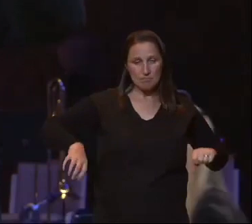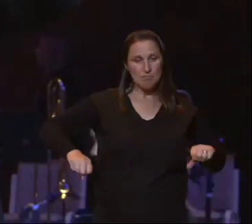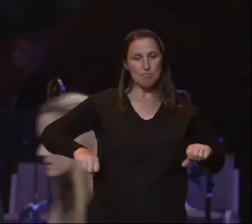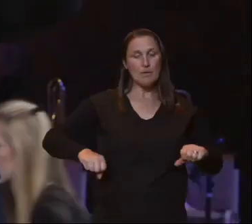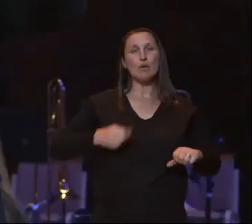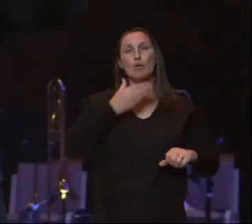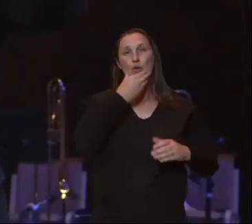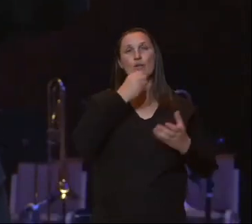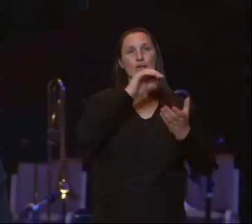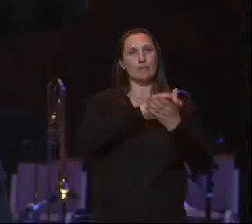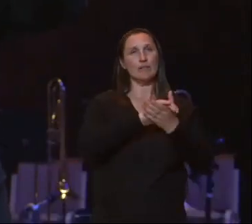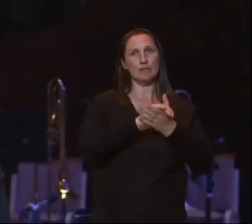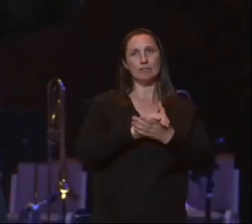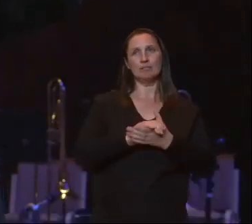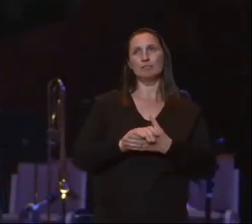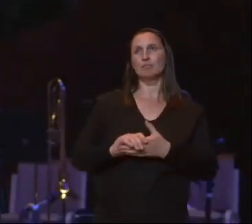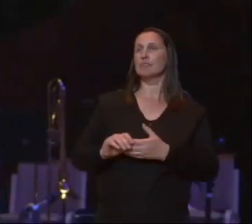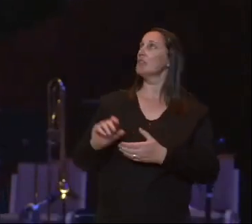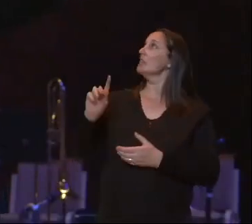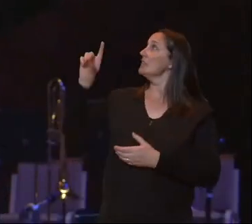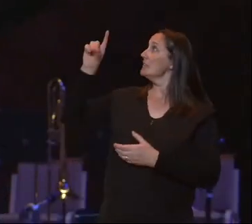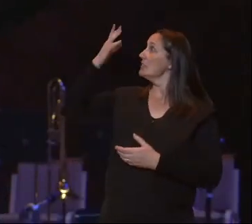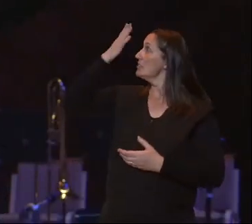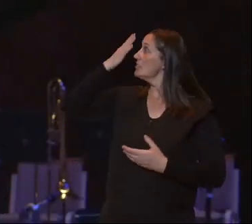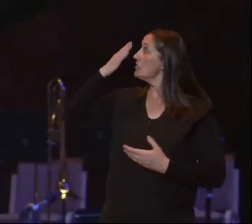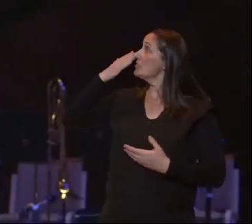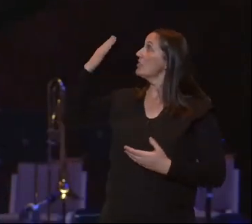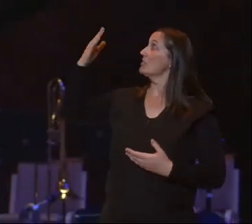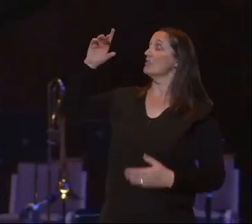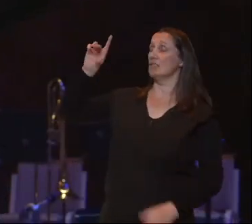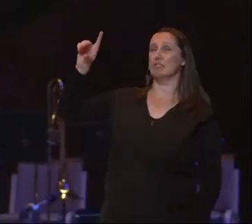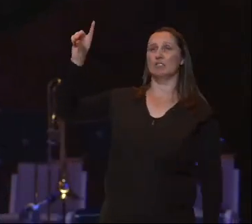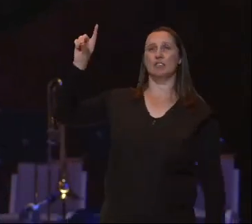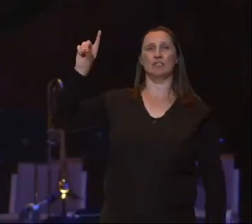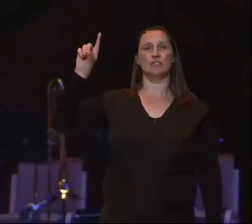vamos colocar a situação juntos aqui, ó, diante do Senhor.